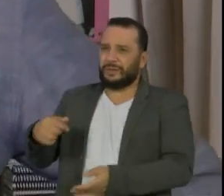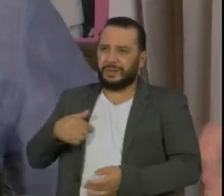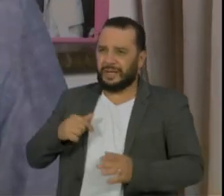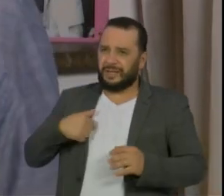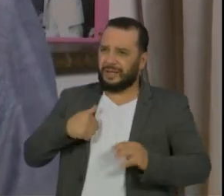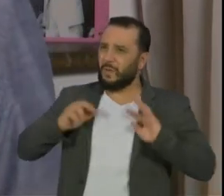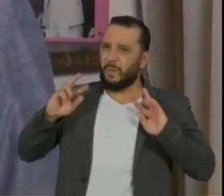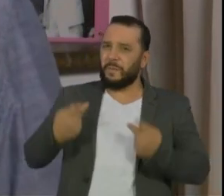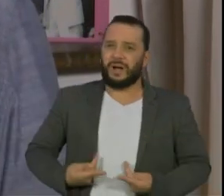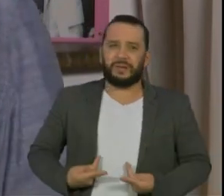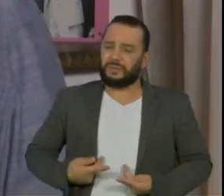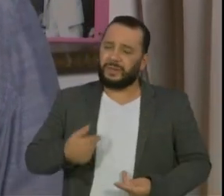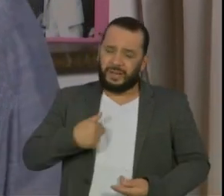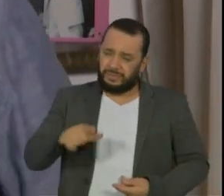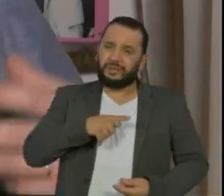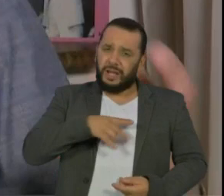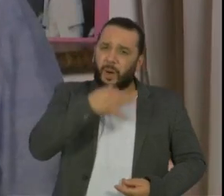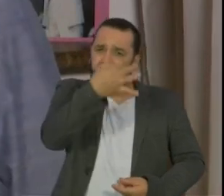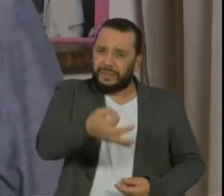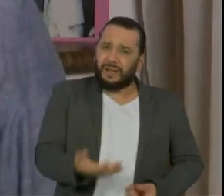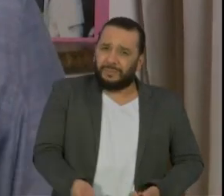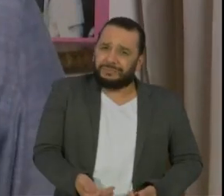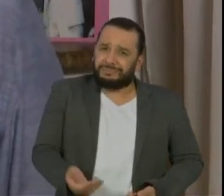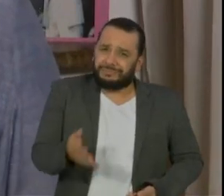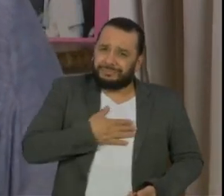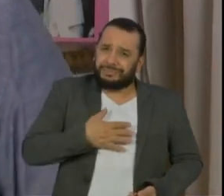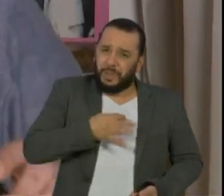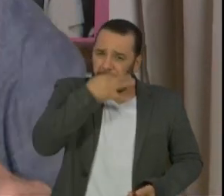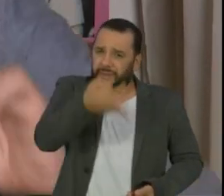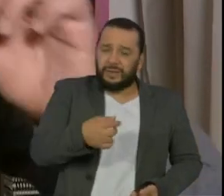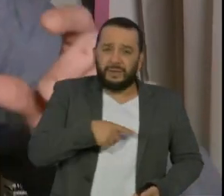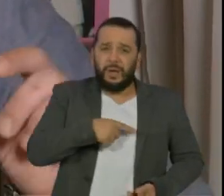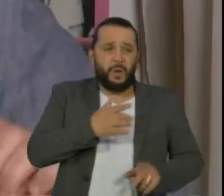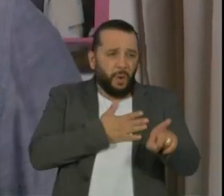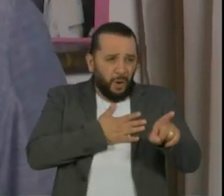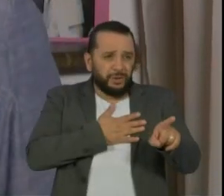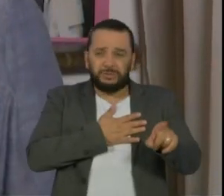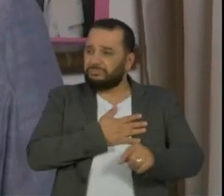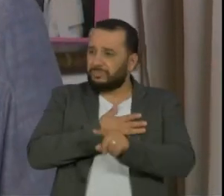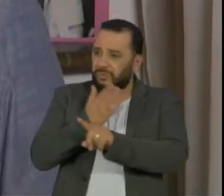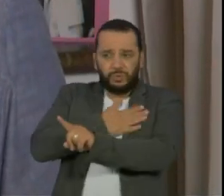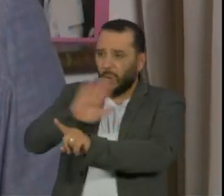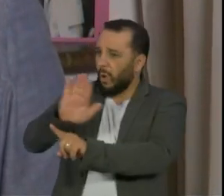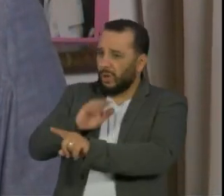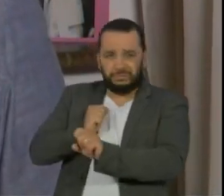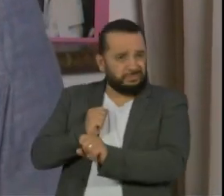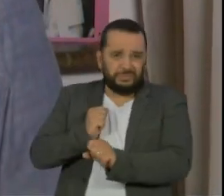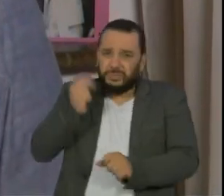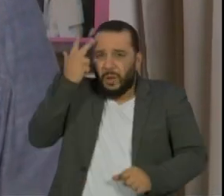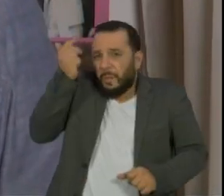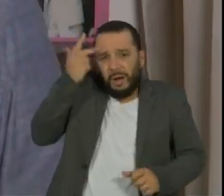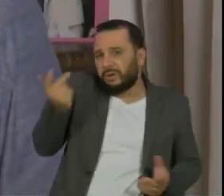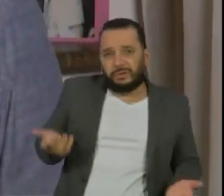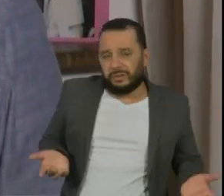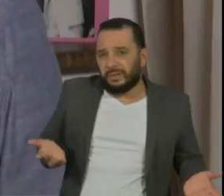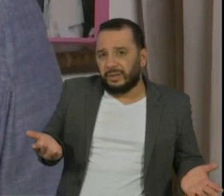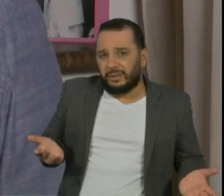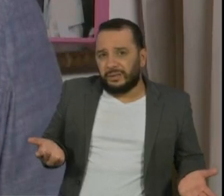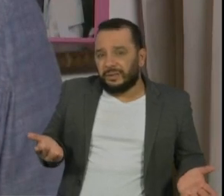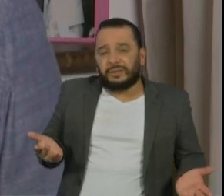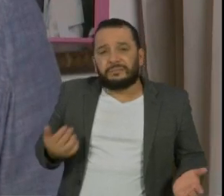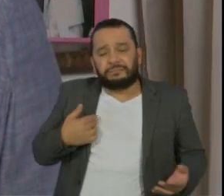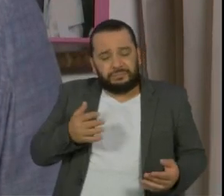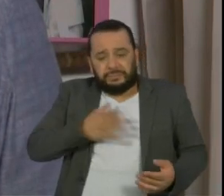eu tenho opinião. Então, eu tenho gostos, eu tenho opinião, eu tenho mais simpatia por um, menos pelo outro. Eu tento que no meu trabalho